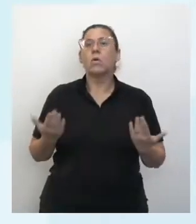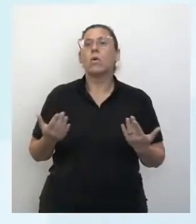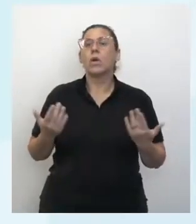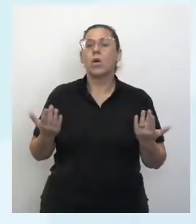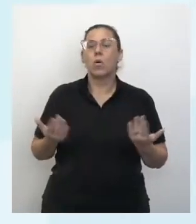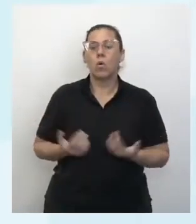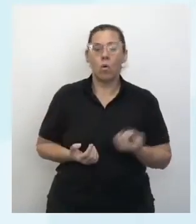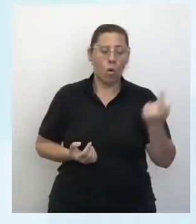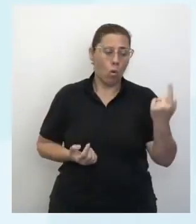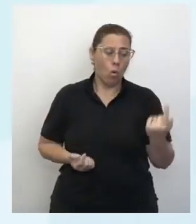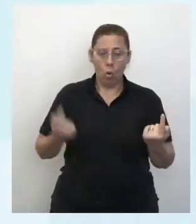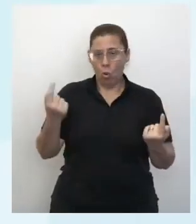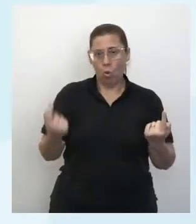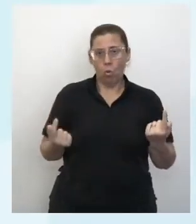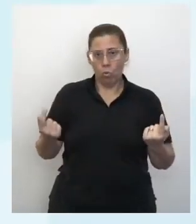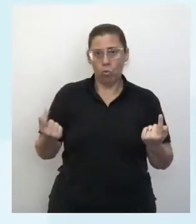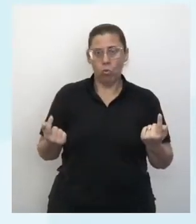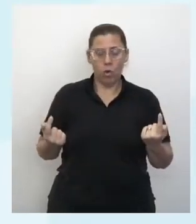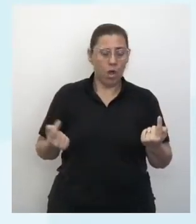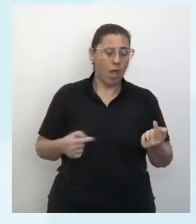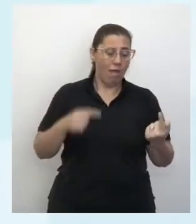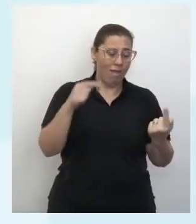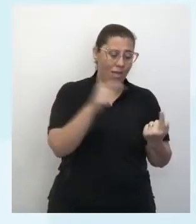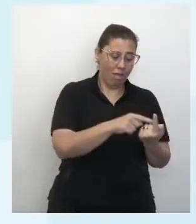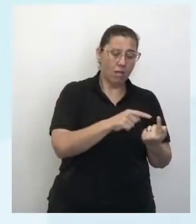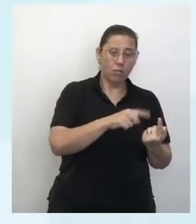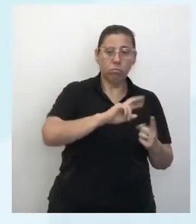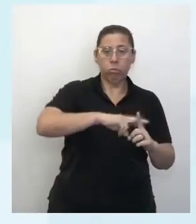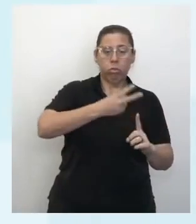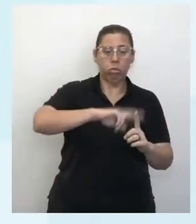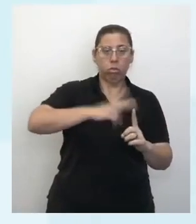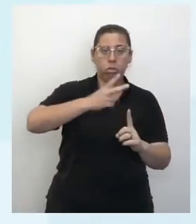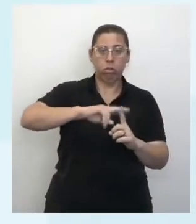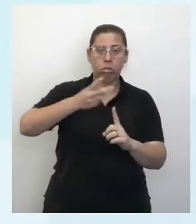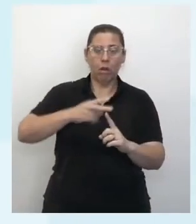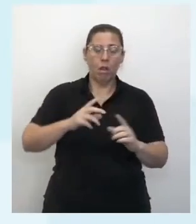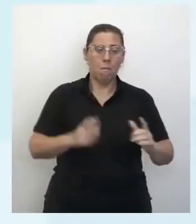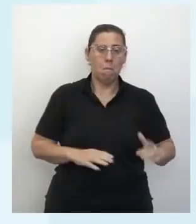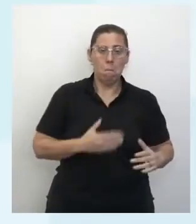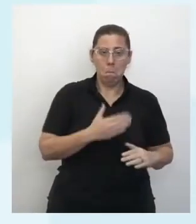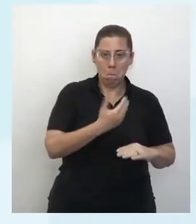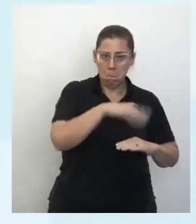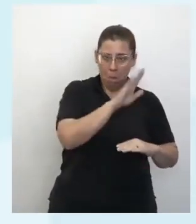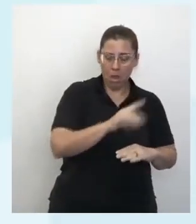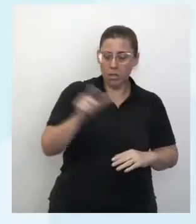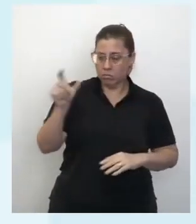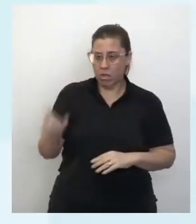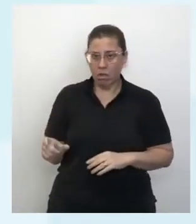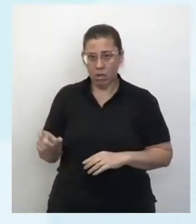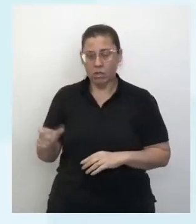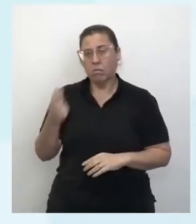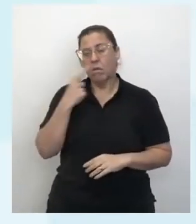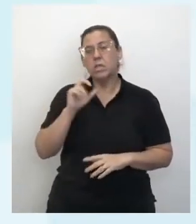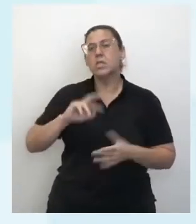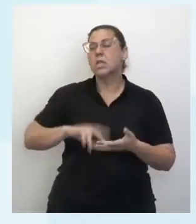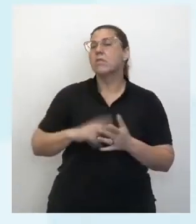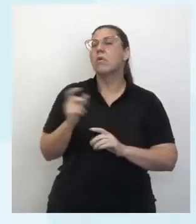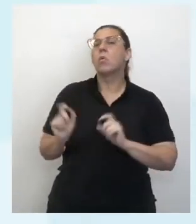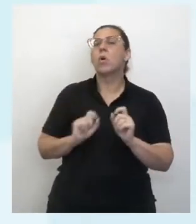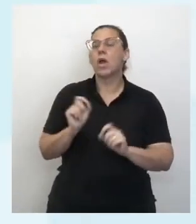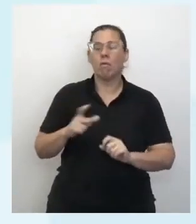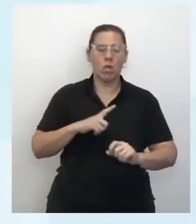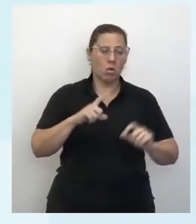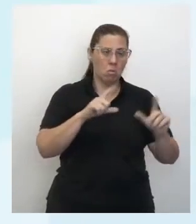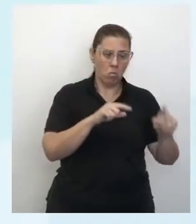que um são tantas vezes maior ou menor que o outro, tá certo? Então, olha lá, ó, isso significa o quê? Que você vai ter uma